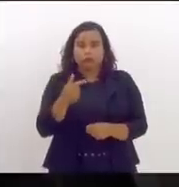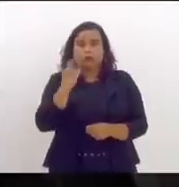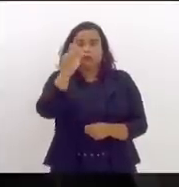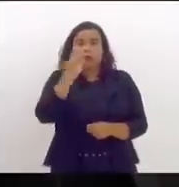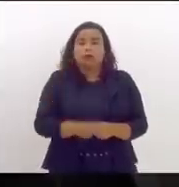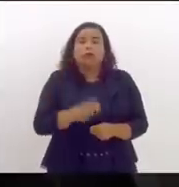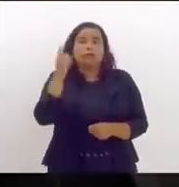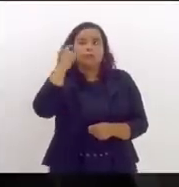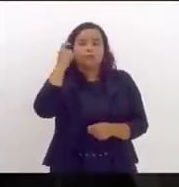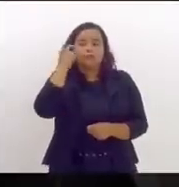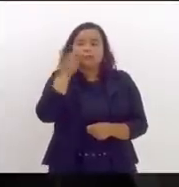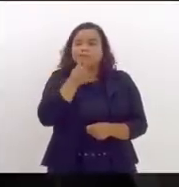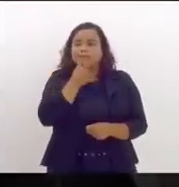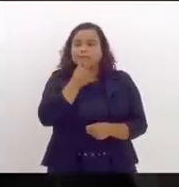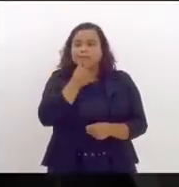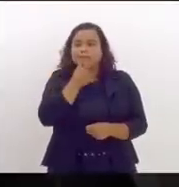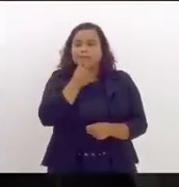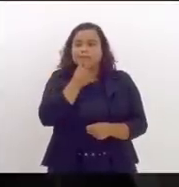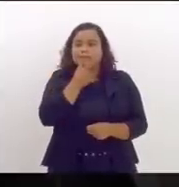ele